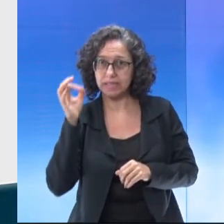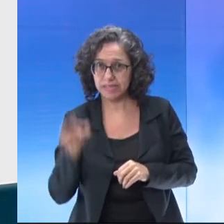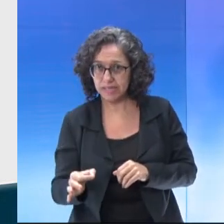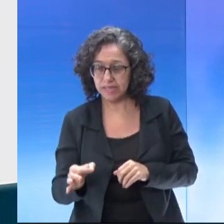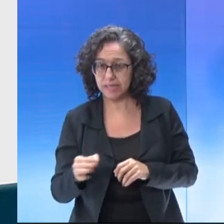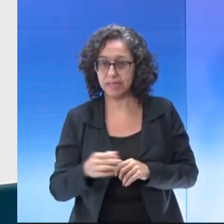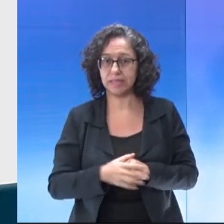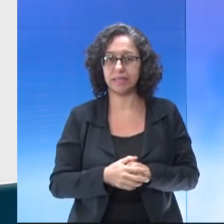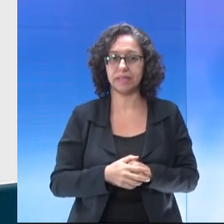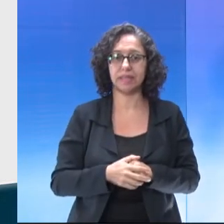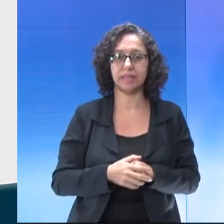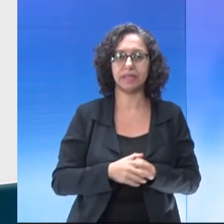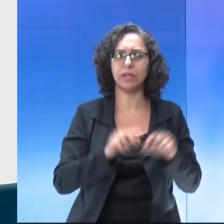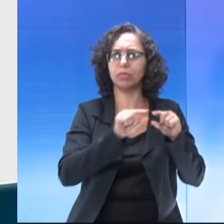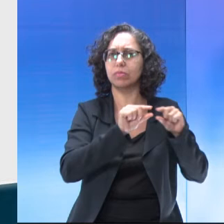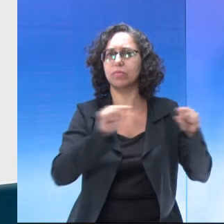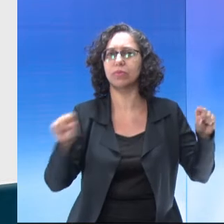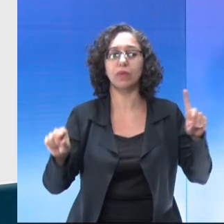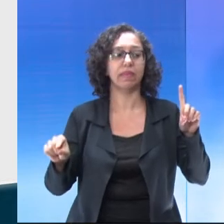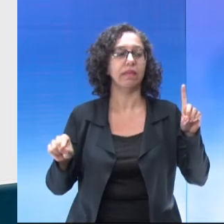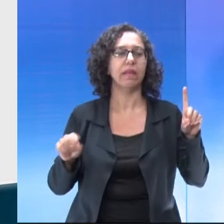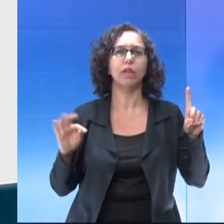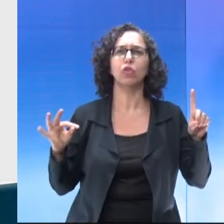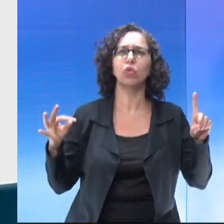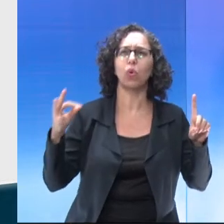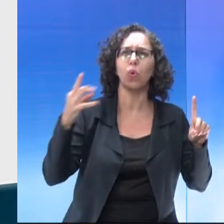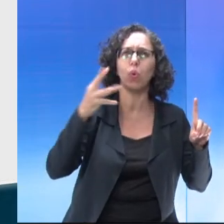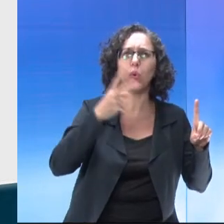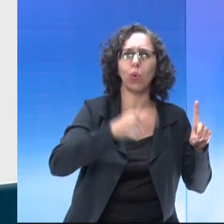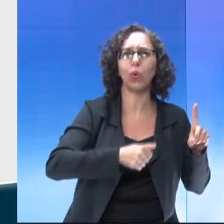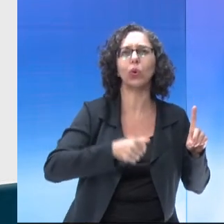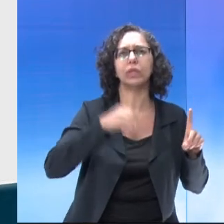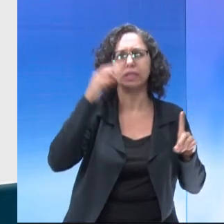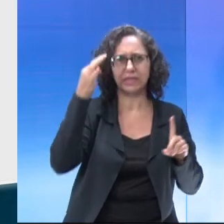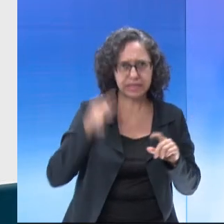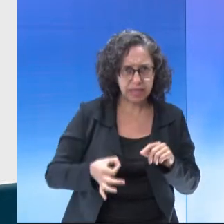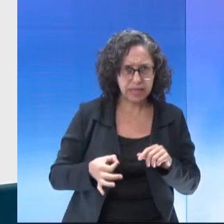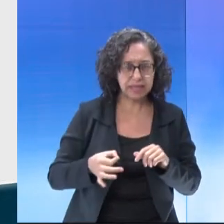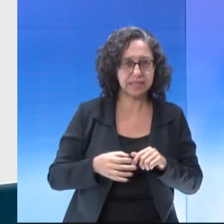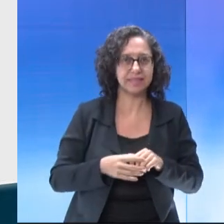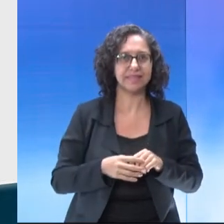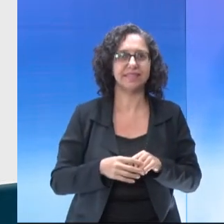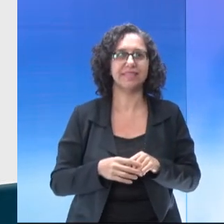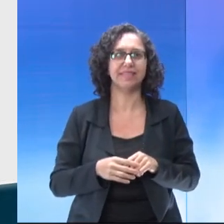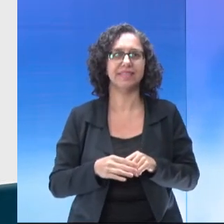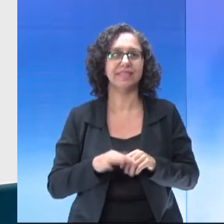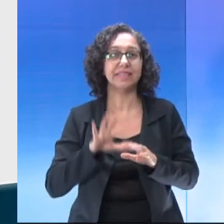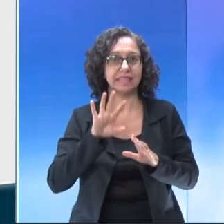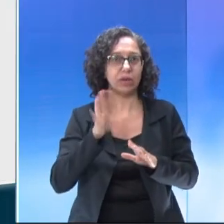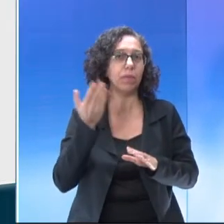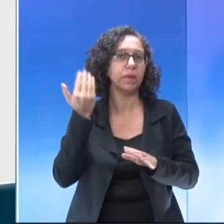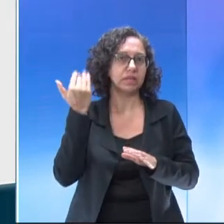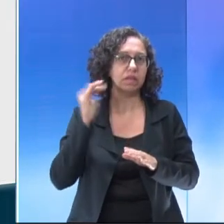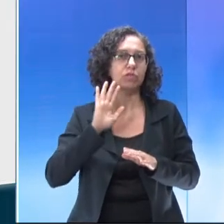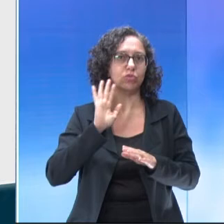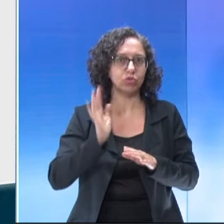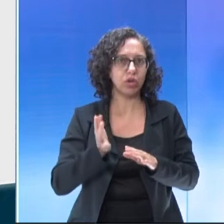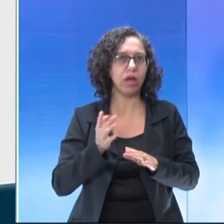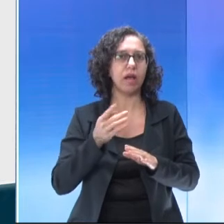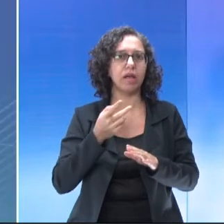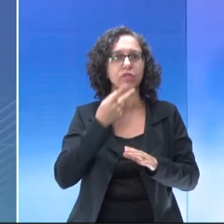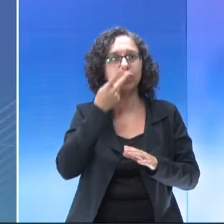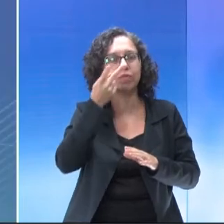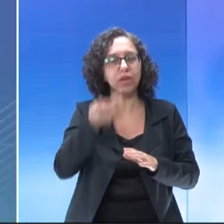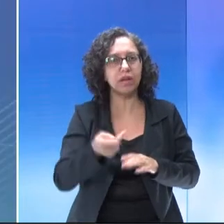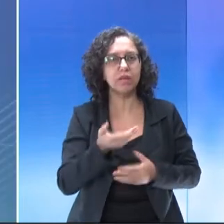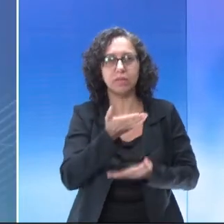as afirmativas 2 e 3 estão corretas? D, todas as afirmativas estão corretas? Vocês observaram que eu já fui falando